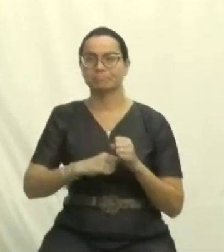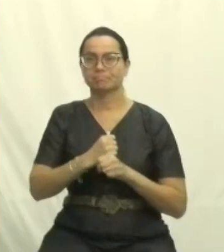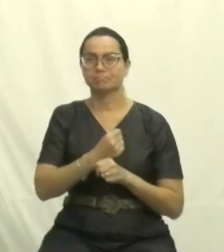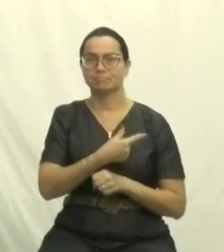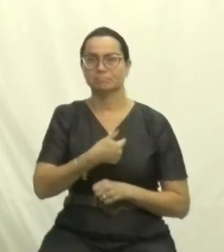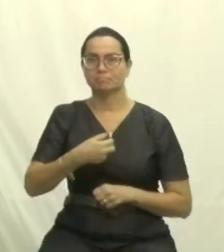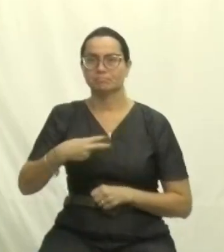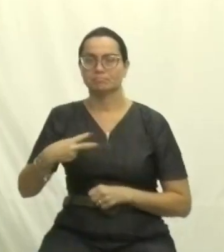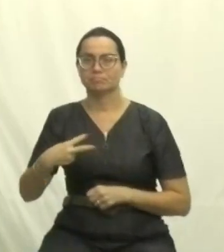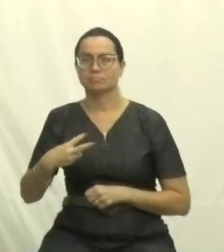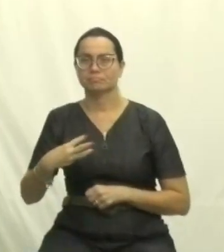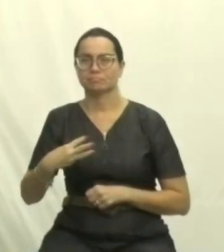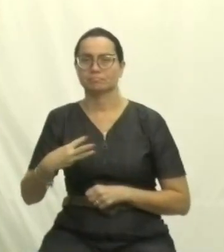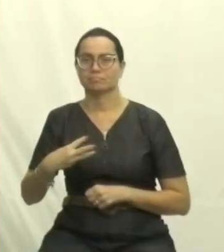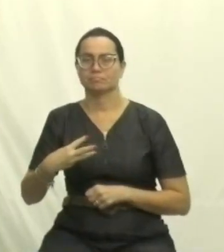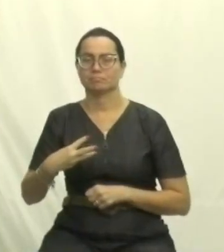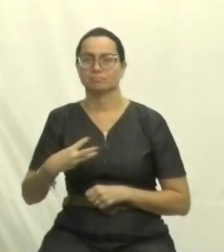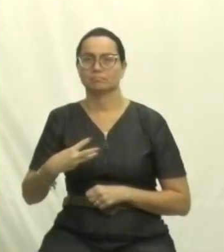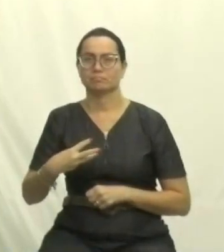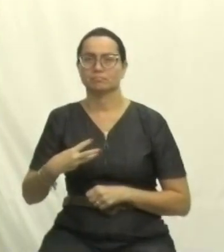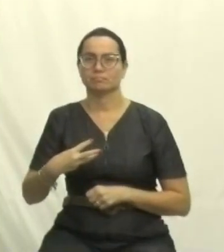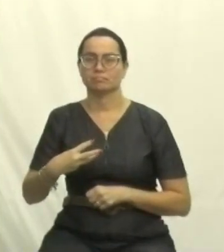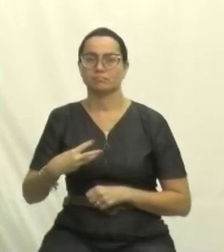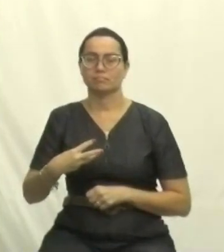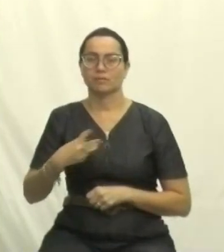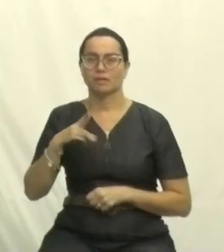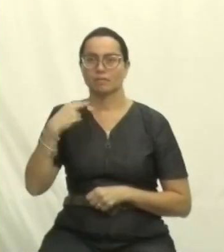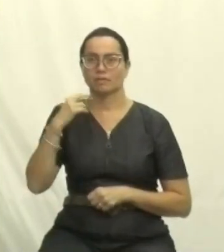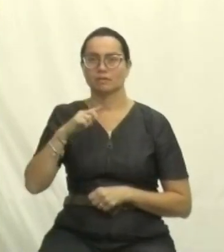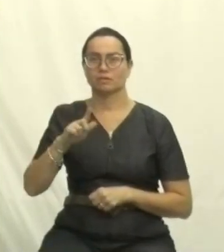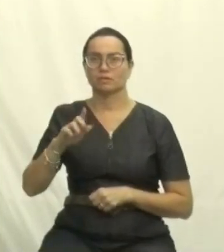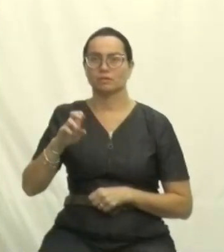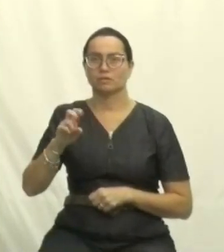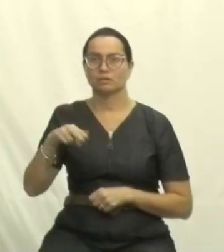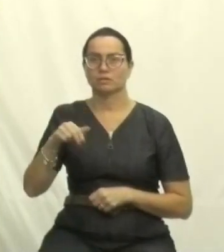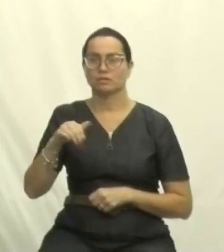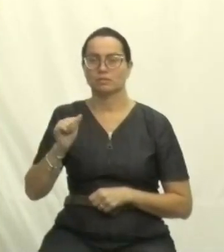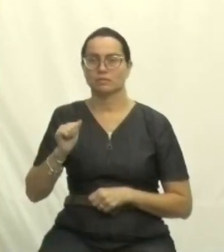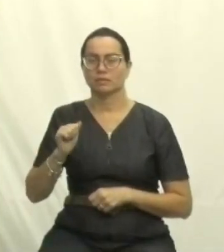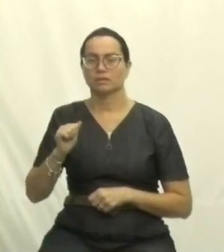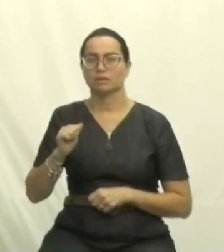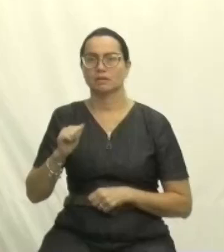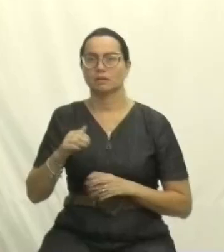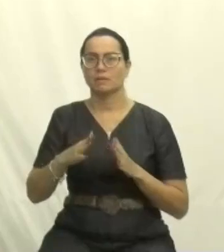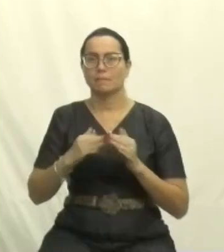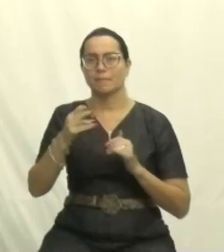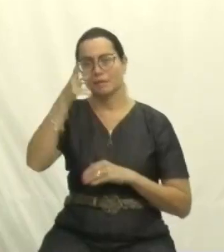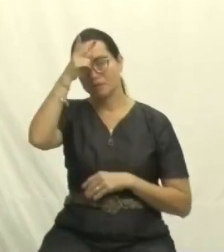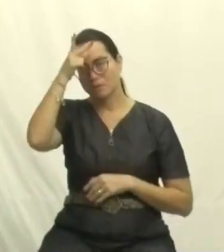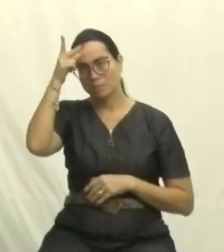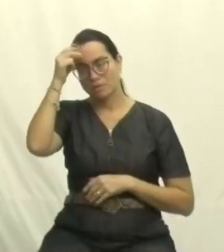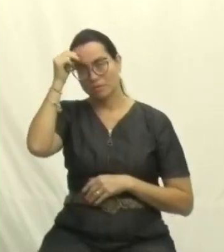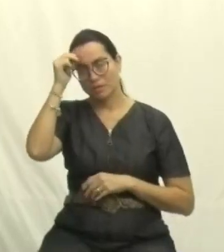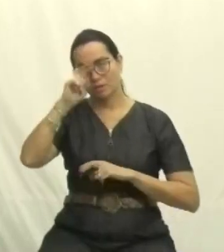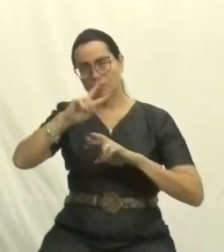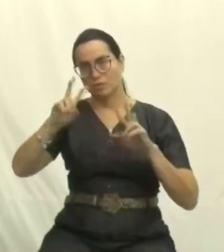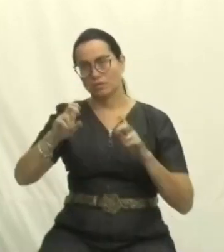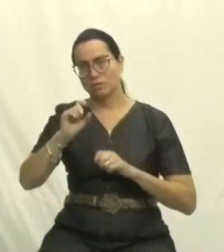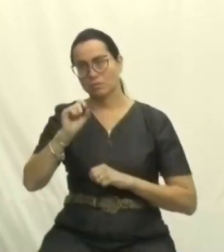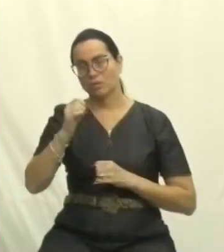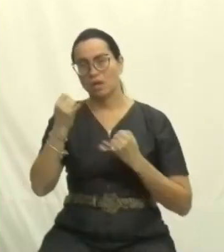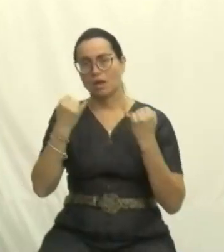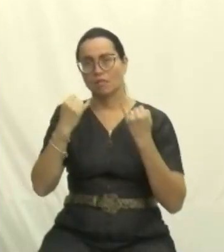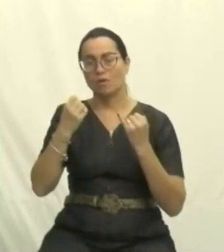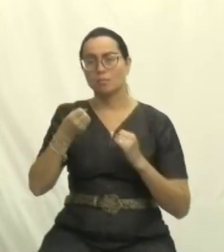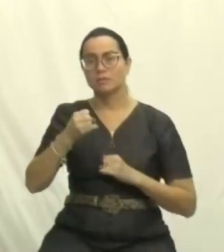91/2023, autora Giovana Benedetti Zanetti. Envio de expediente ao chefe do Poder Executivo Municipal para que informe